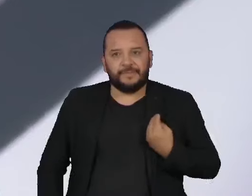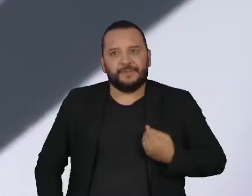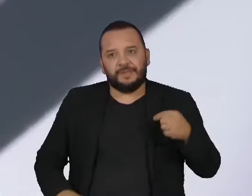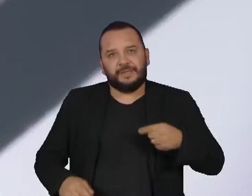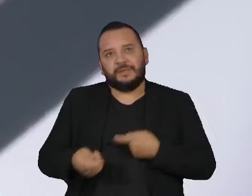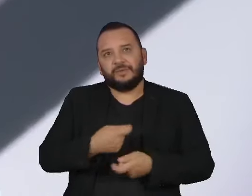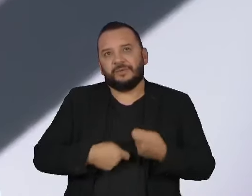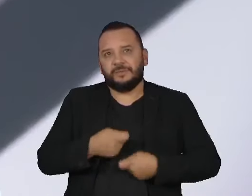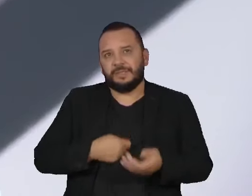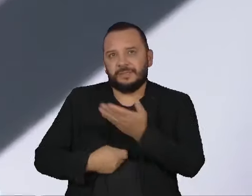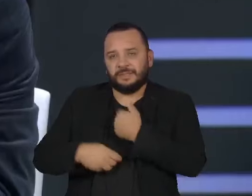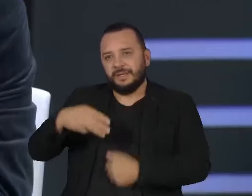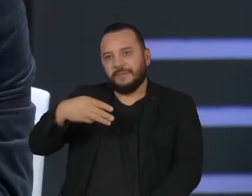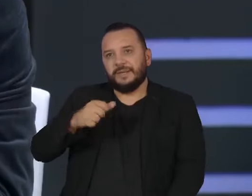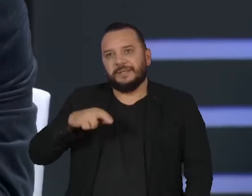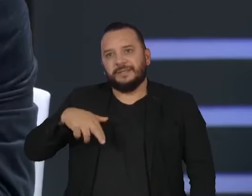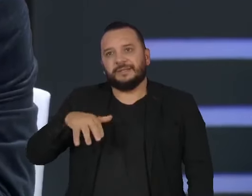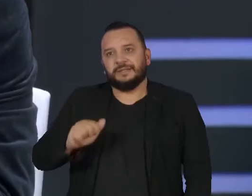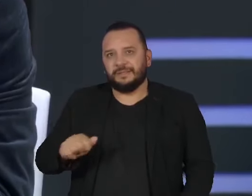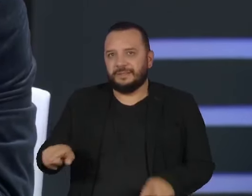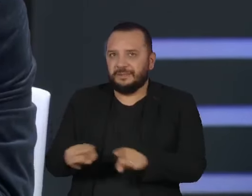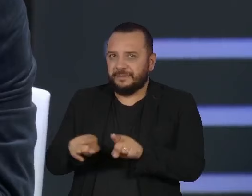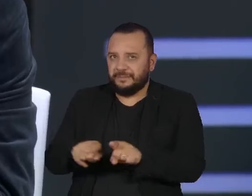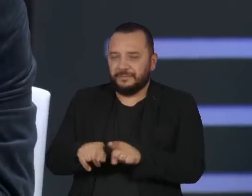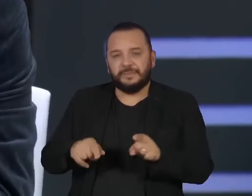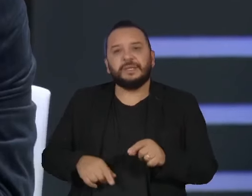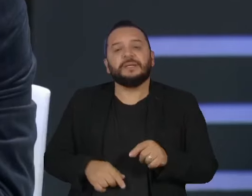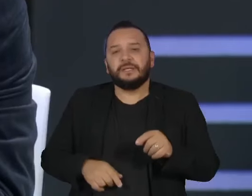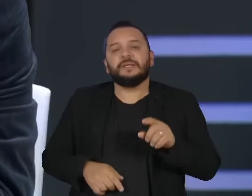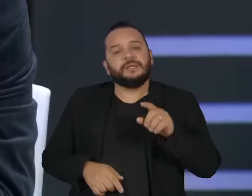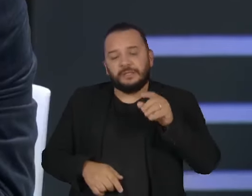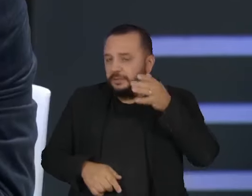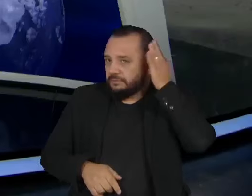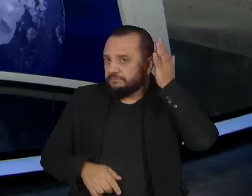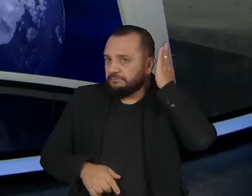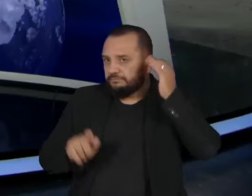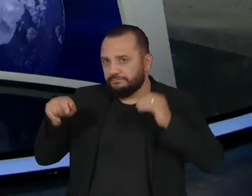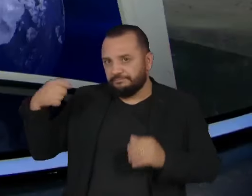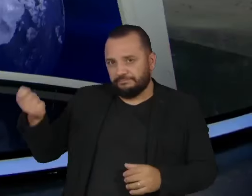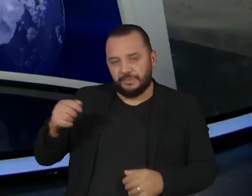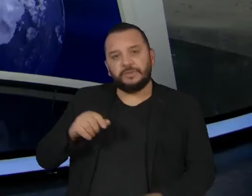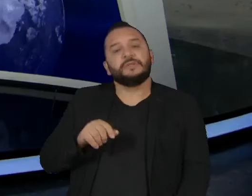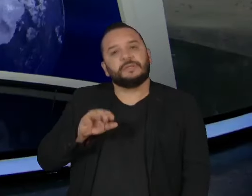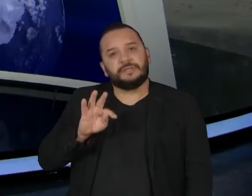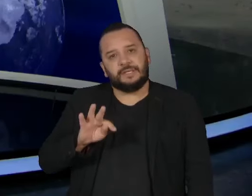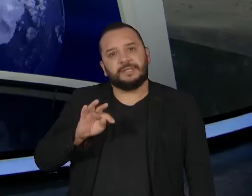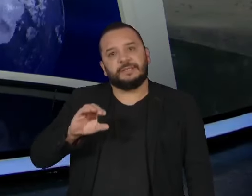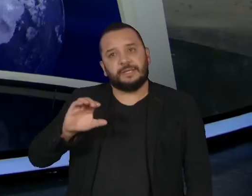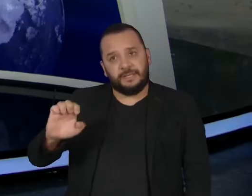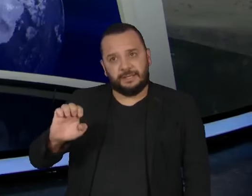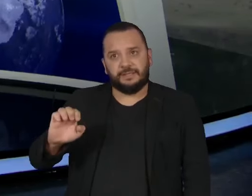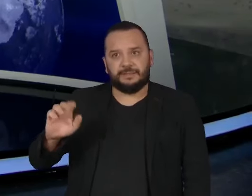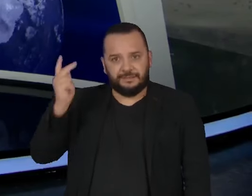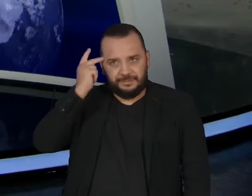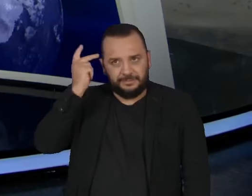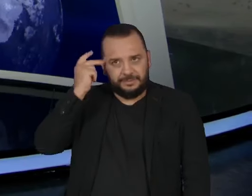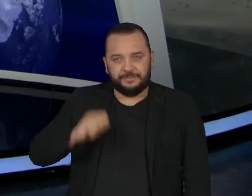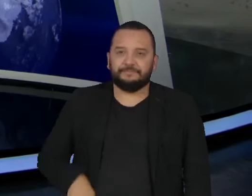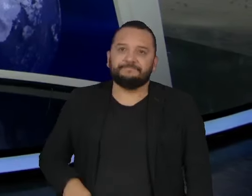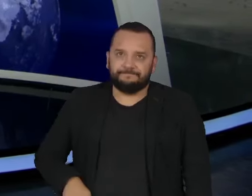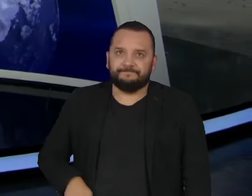Mariana Almeida e também do conselheiro do Tribunal de Contas de São Paulo, Dimas Ramalho. Dimas, muito obrigada, boa noite. Boa noite, boa noite Mariana,